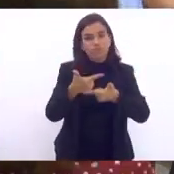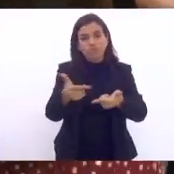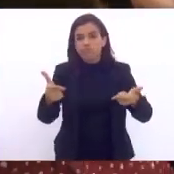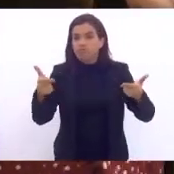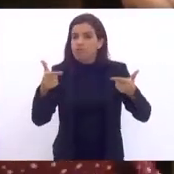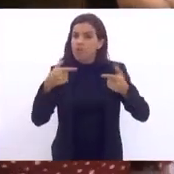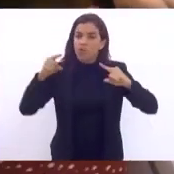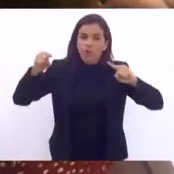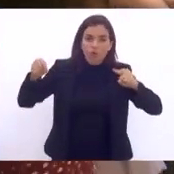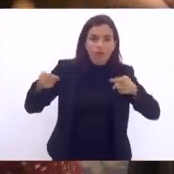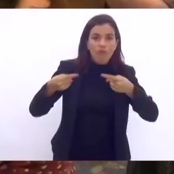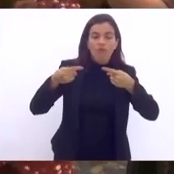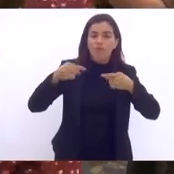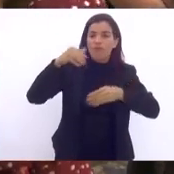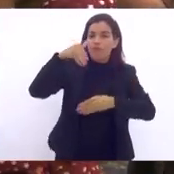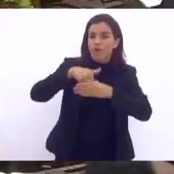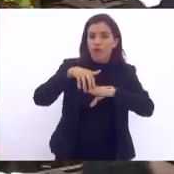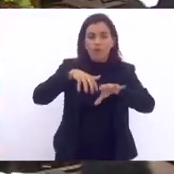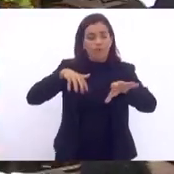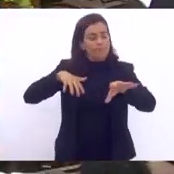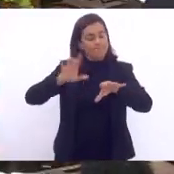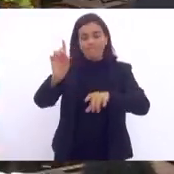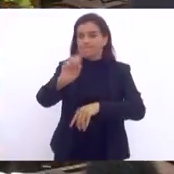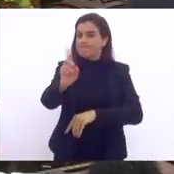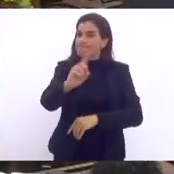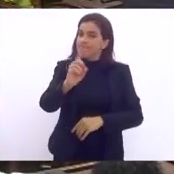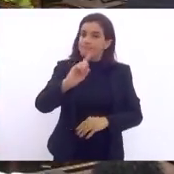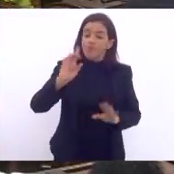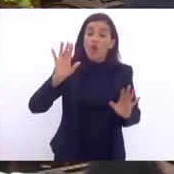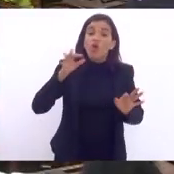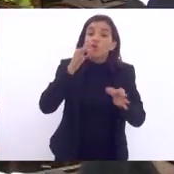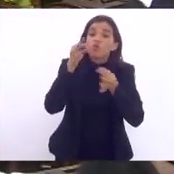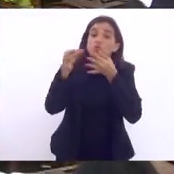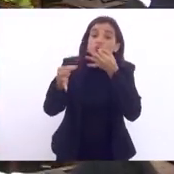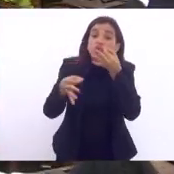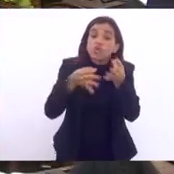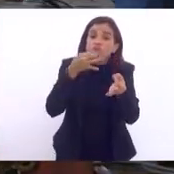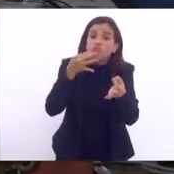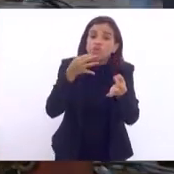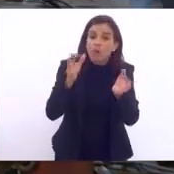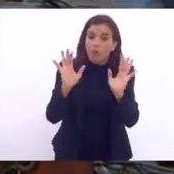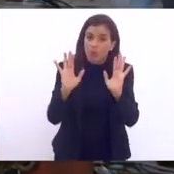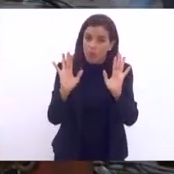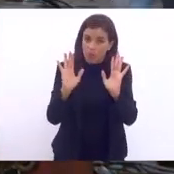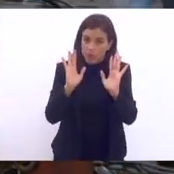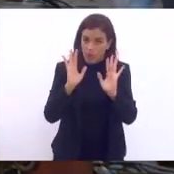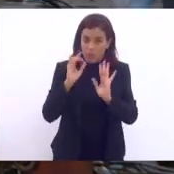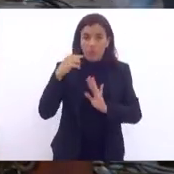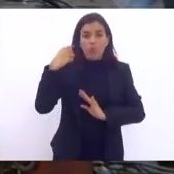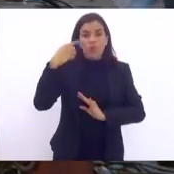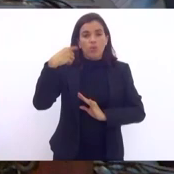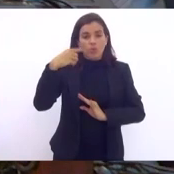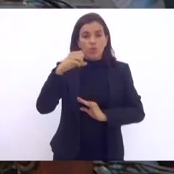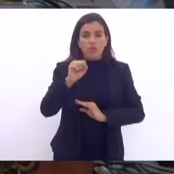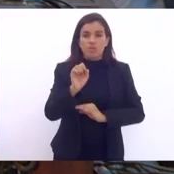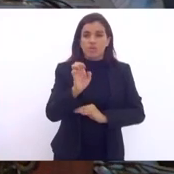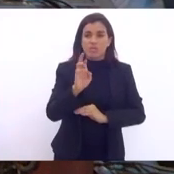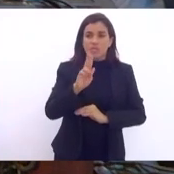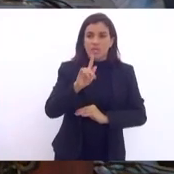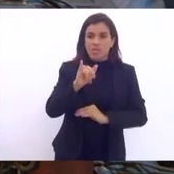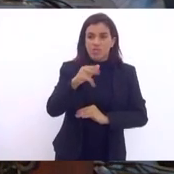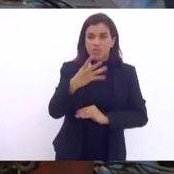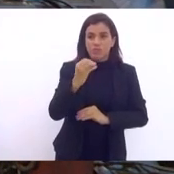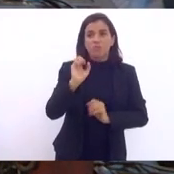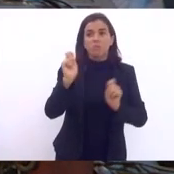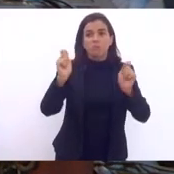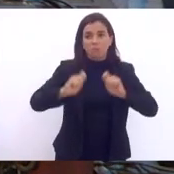dando uma mera sugestão. Eu posso dar uma sugestão, doutor Serginho? Eu acho que a gente podia suspender a sessão, tentar um